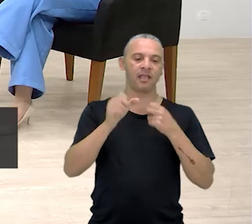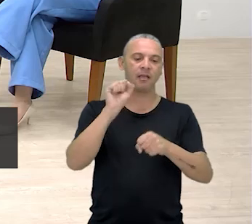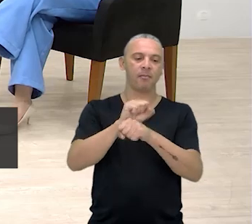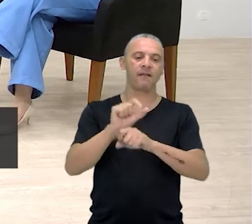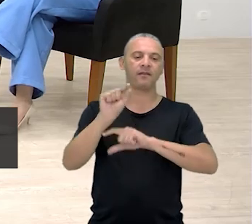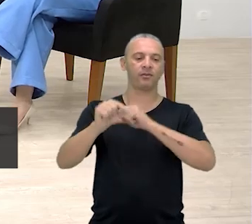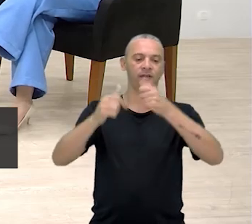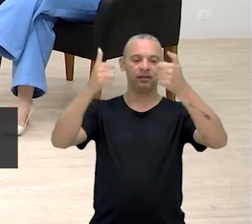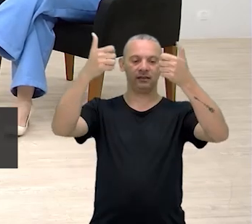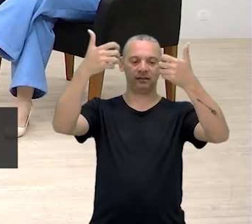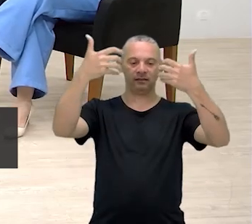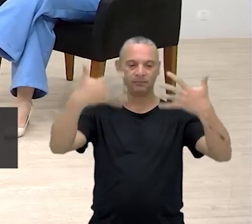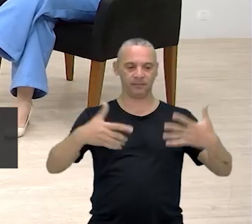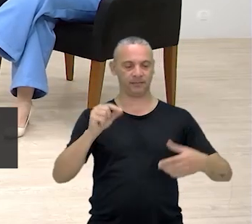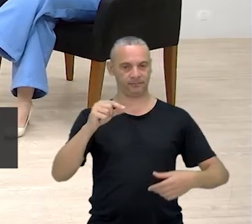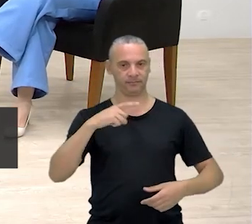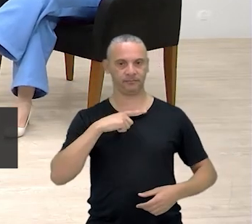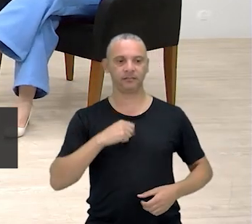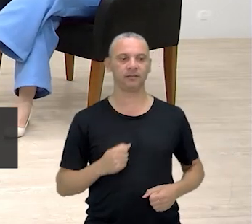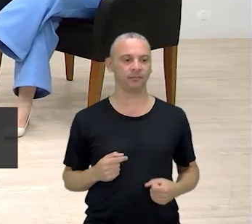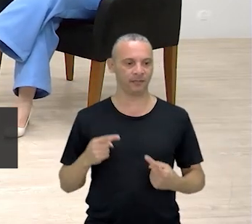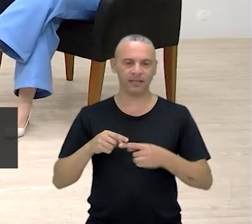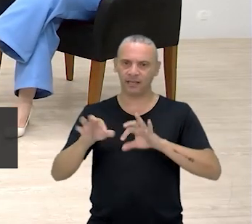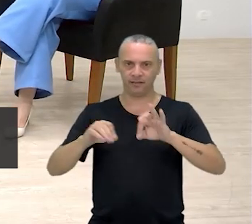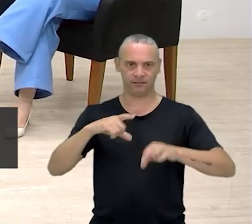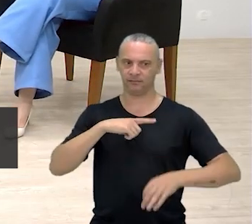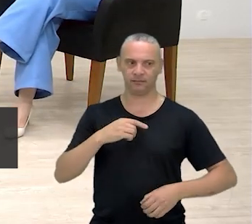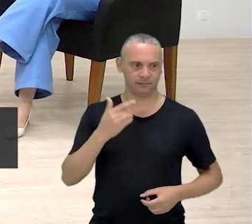de ter lido a obra Senhora, do José de Alencar?